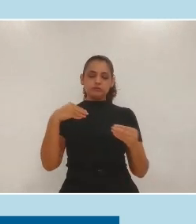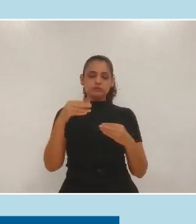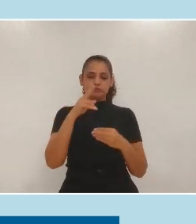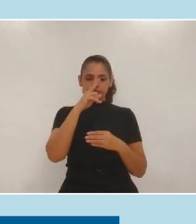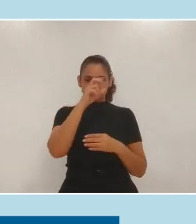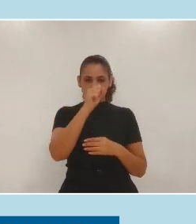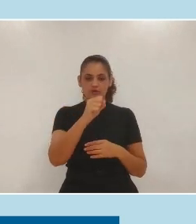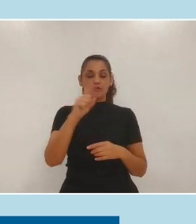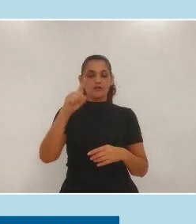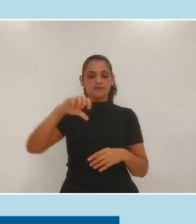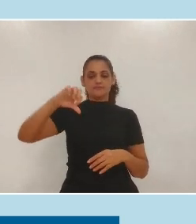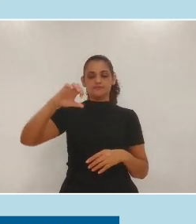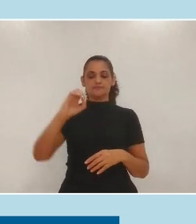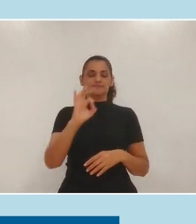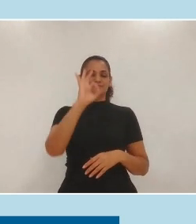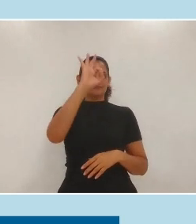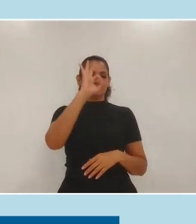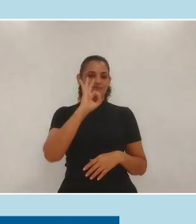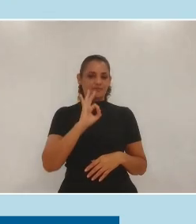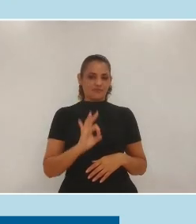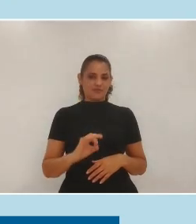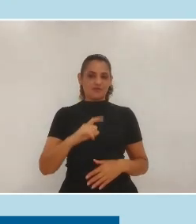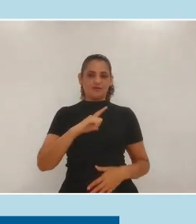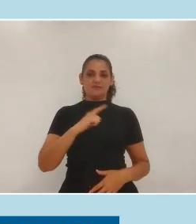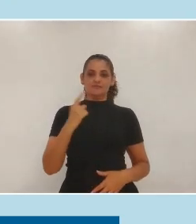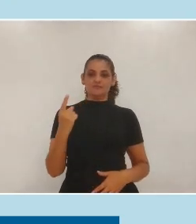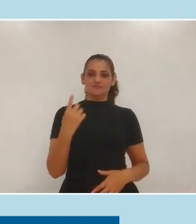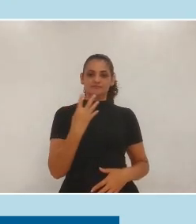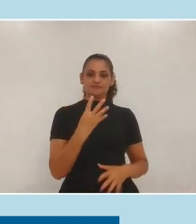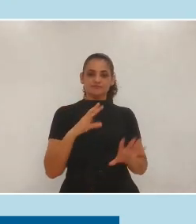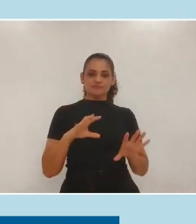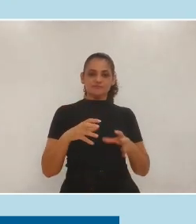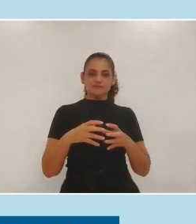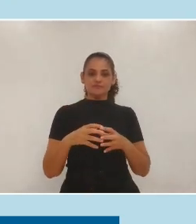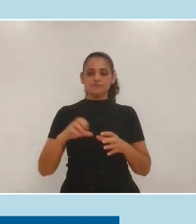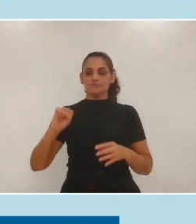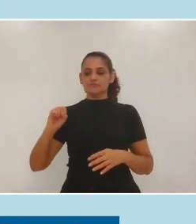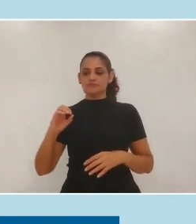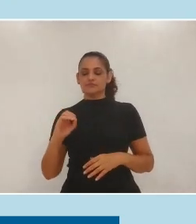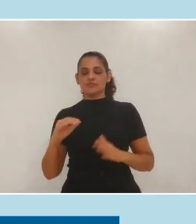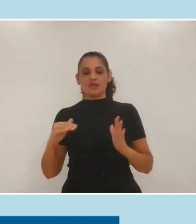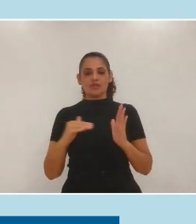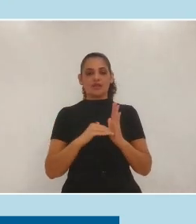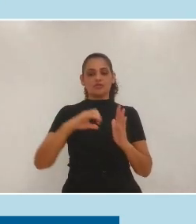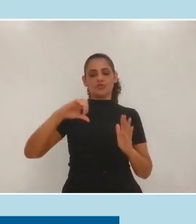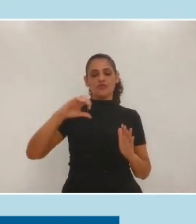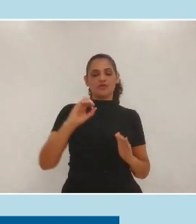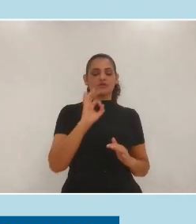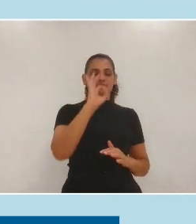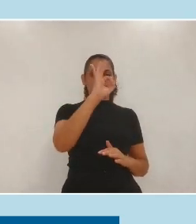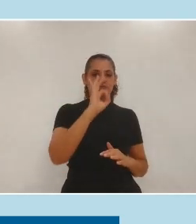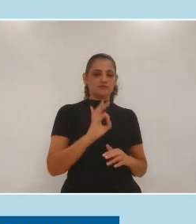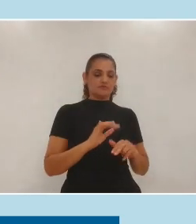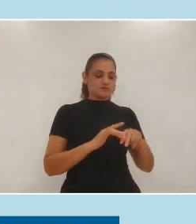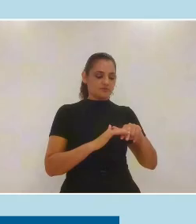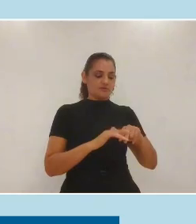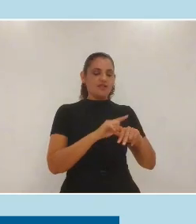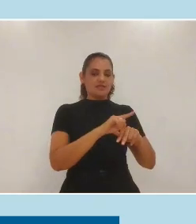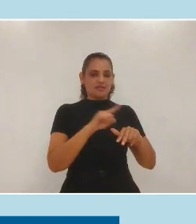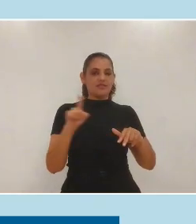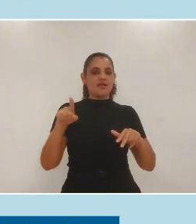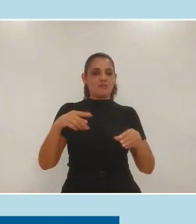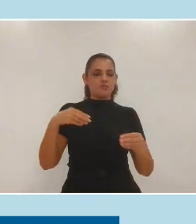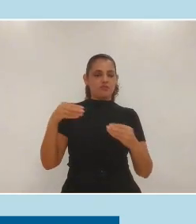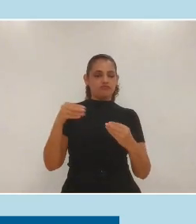90% daqueles 14 grupos, de 80% a 90% desses pacientes serão hipermóvel. Então,